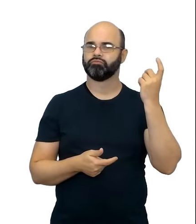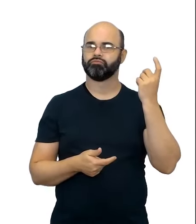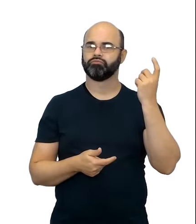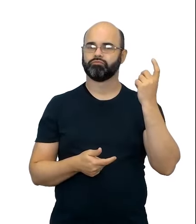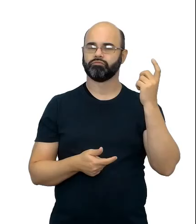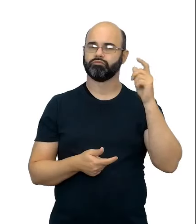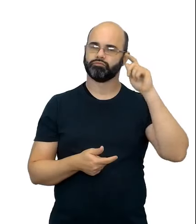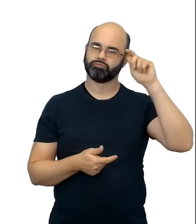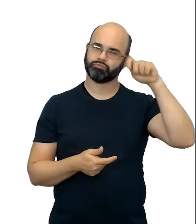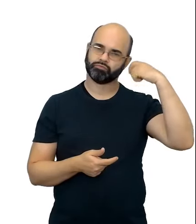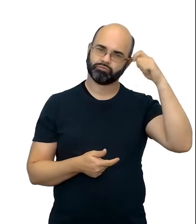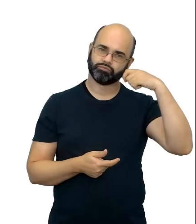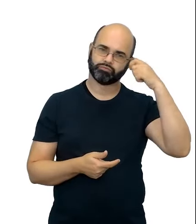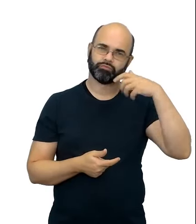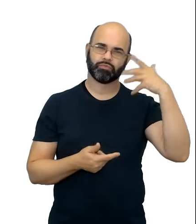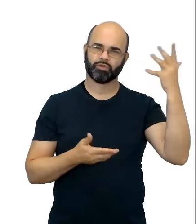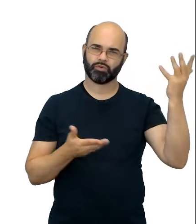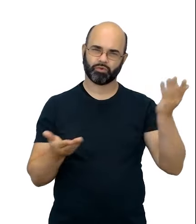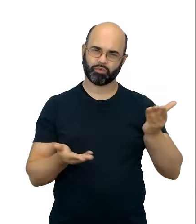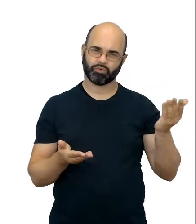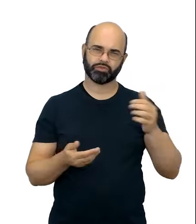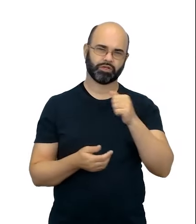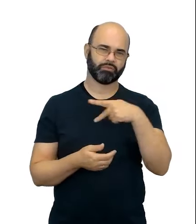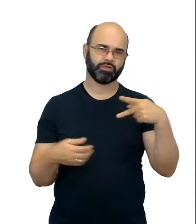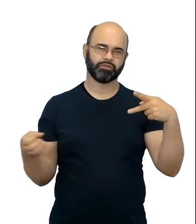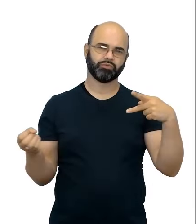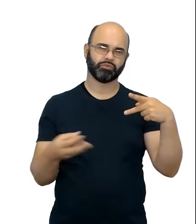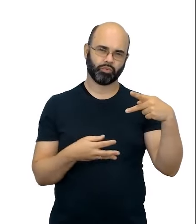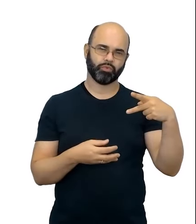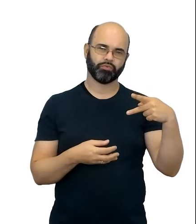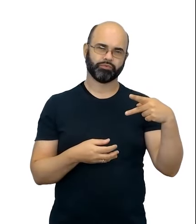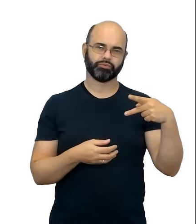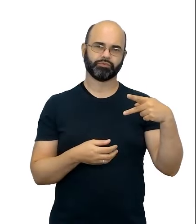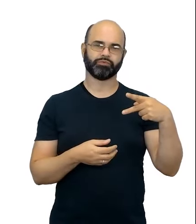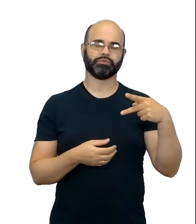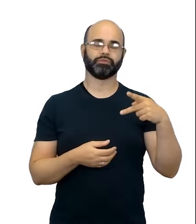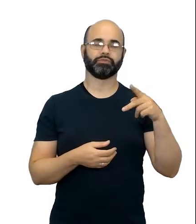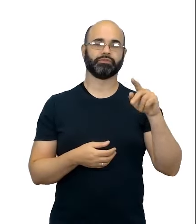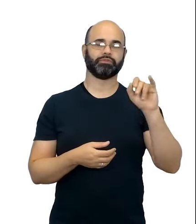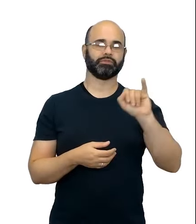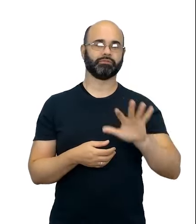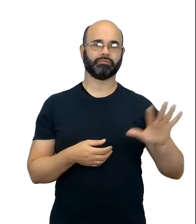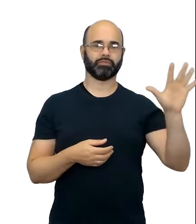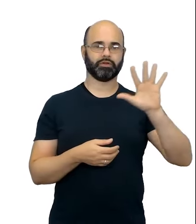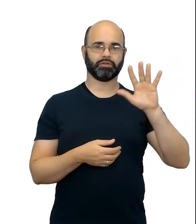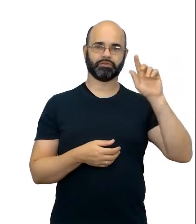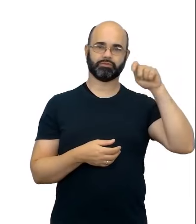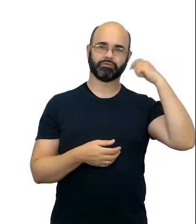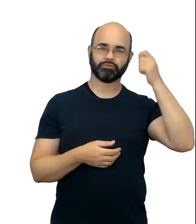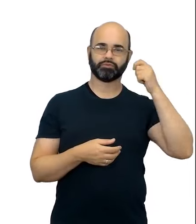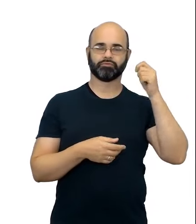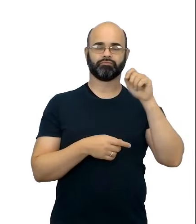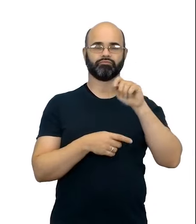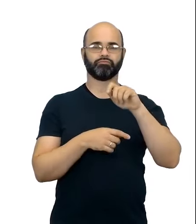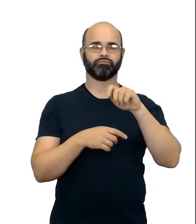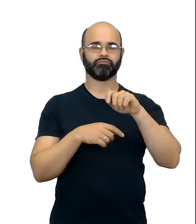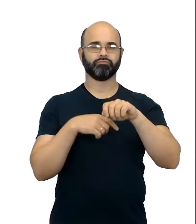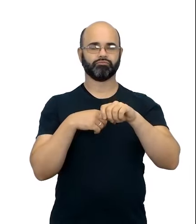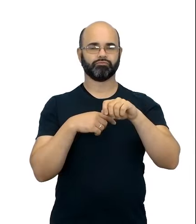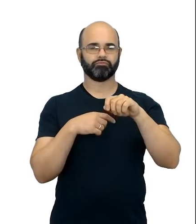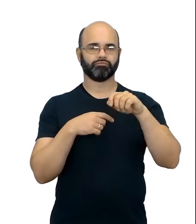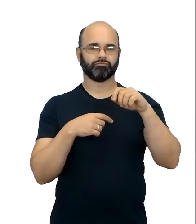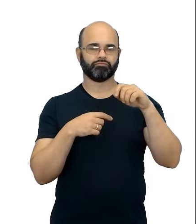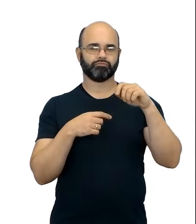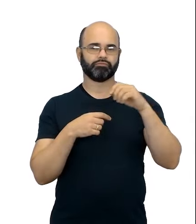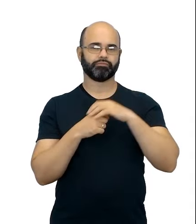dos novos equipamentos, dos novos aplicativos que trabalham em imagens, sons e vídeos, tornou-se